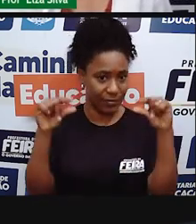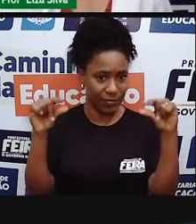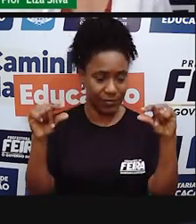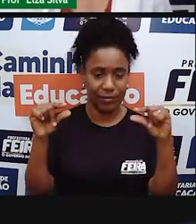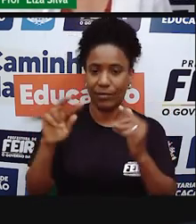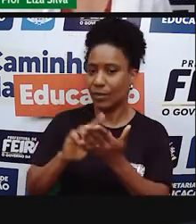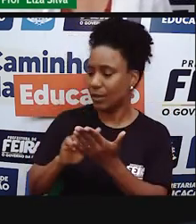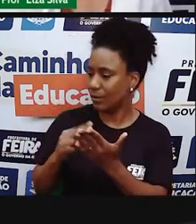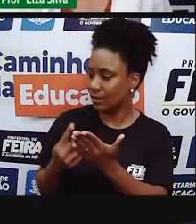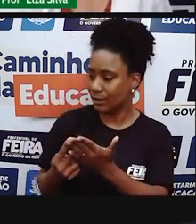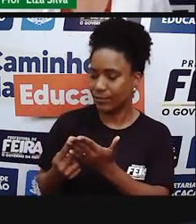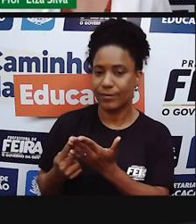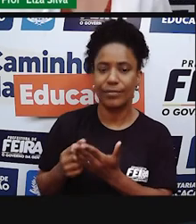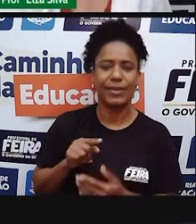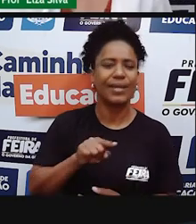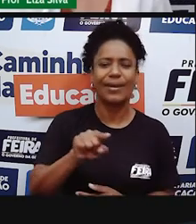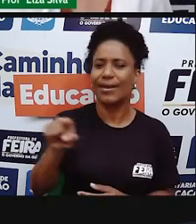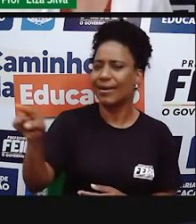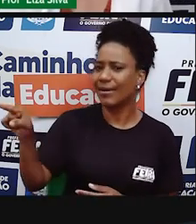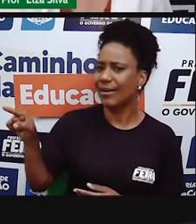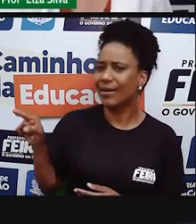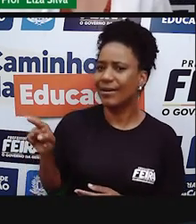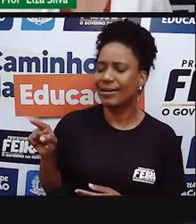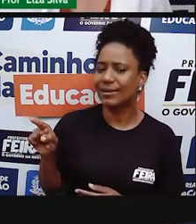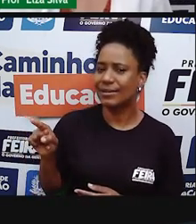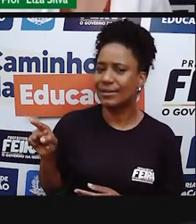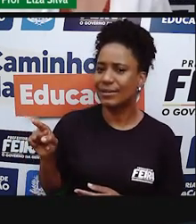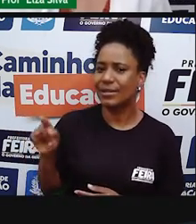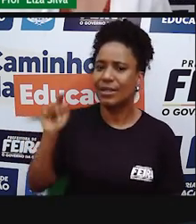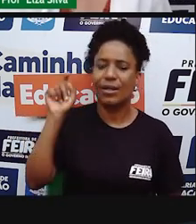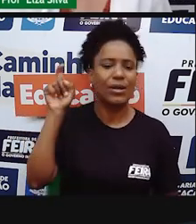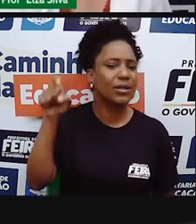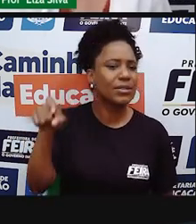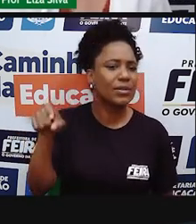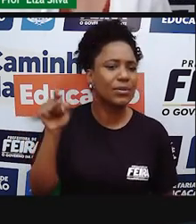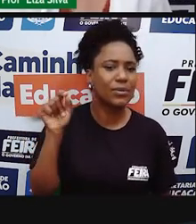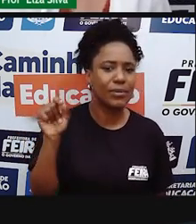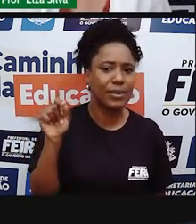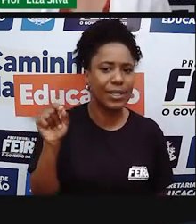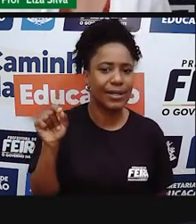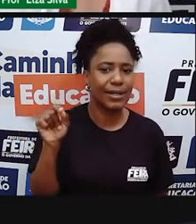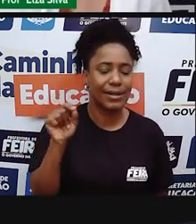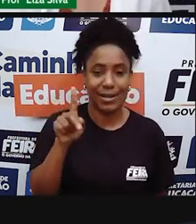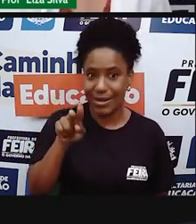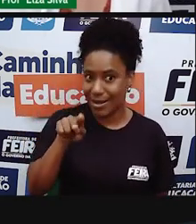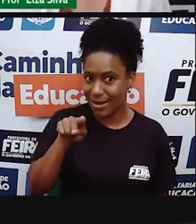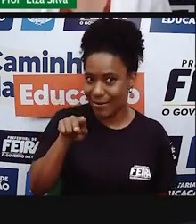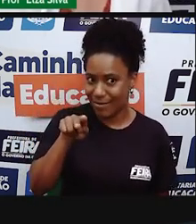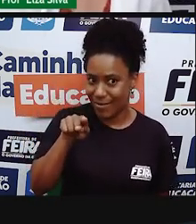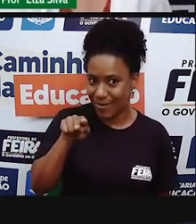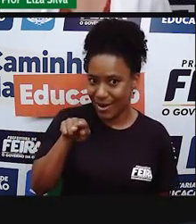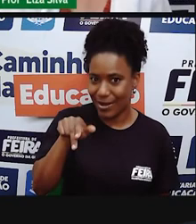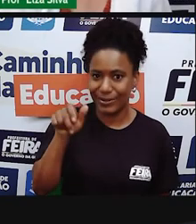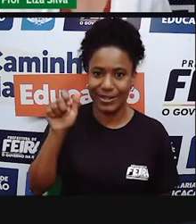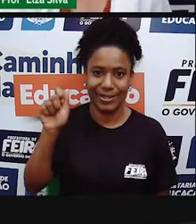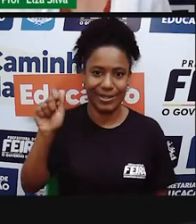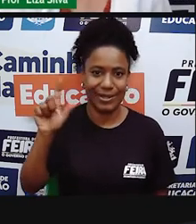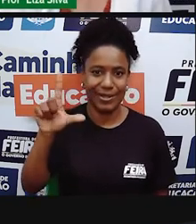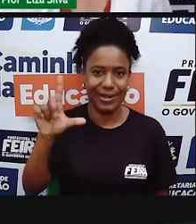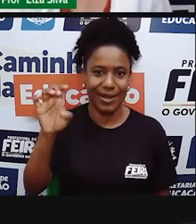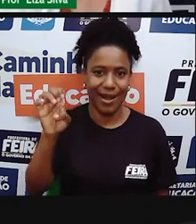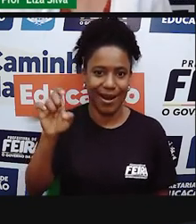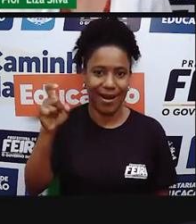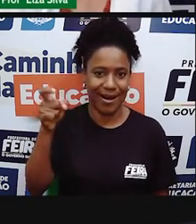são. Eles são quem? Irmãos de Alex. Então, vejam que aqui eu